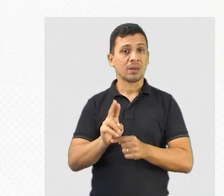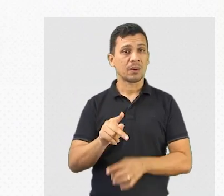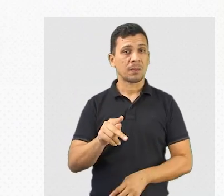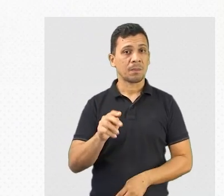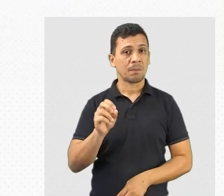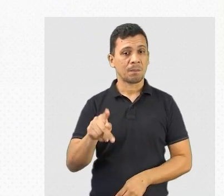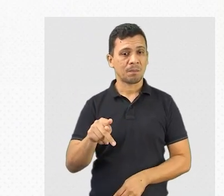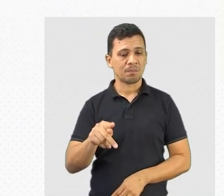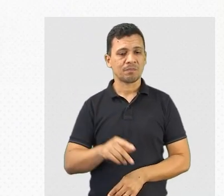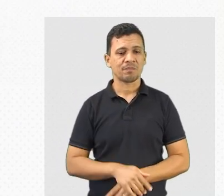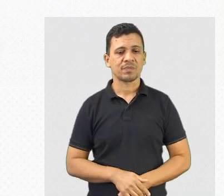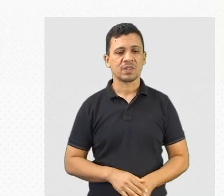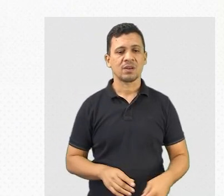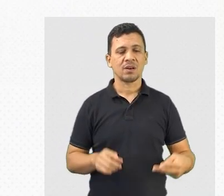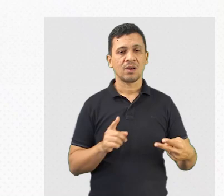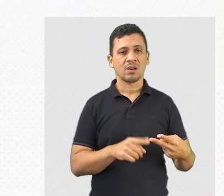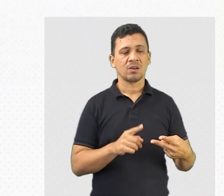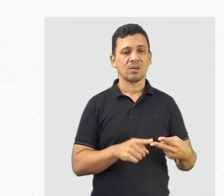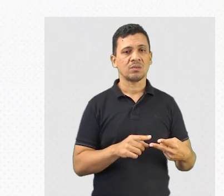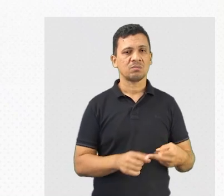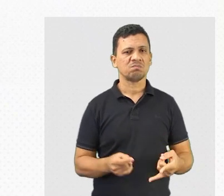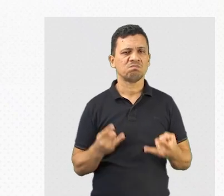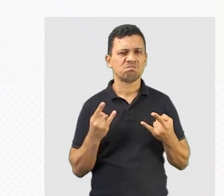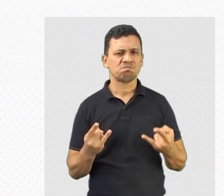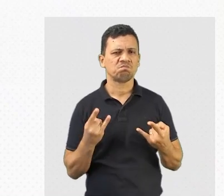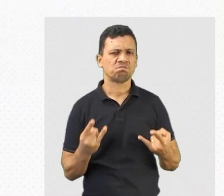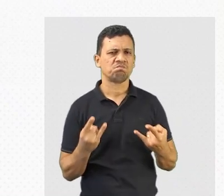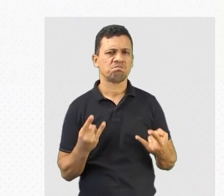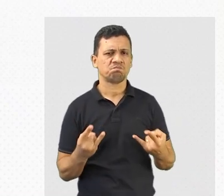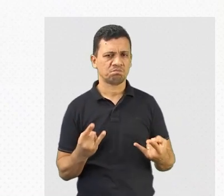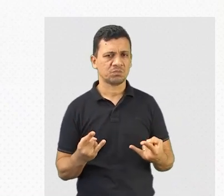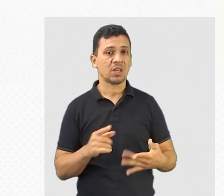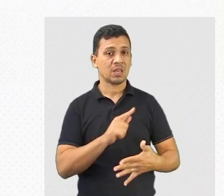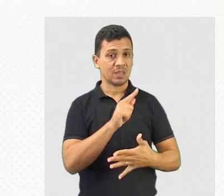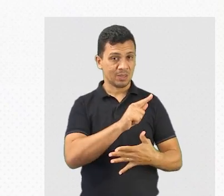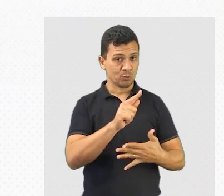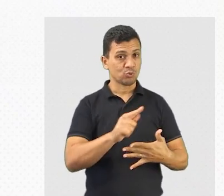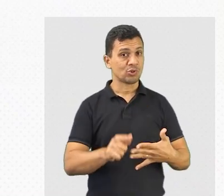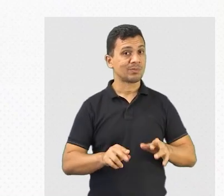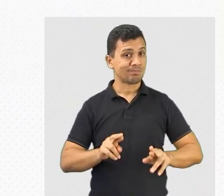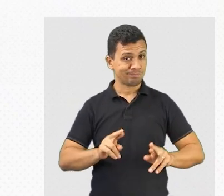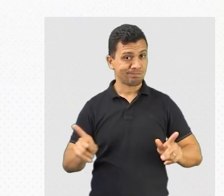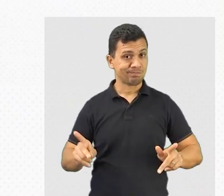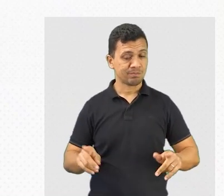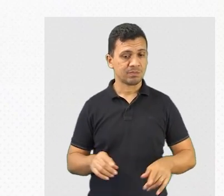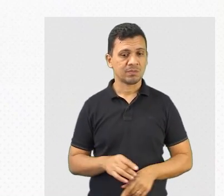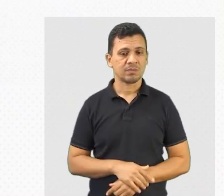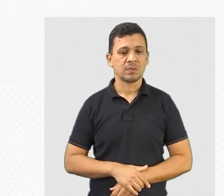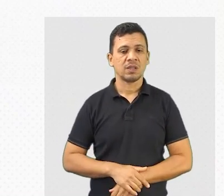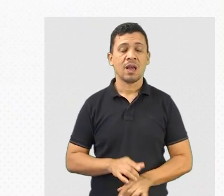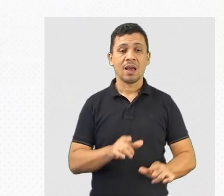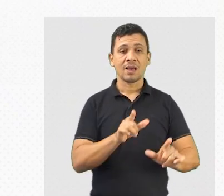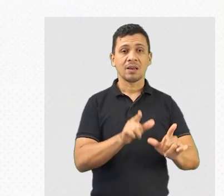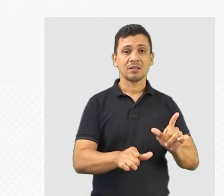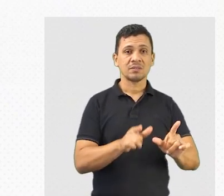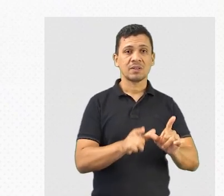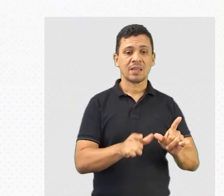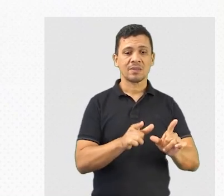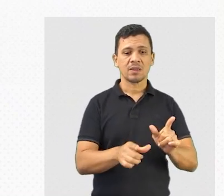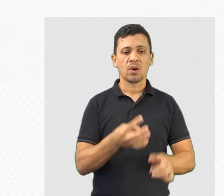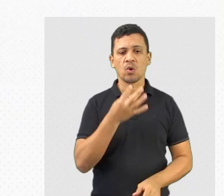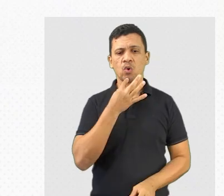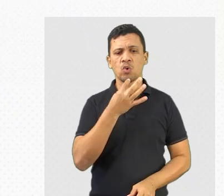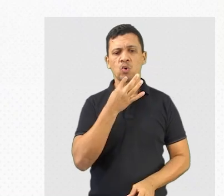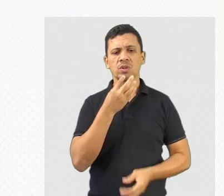ou rock, que seria um outro gênero, aí você vai ter letras que são